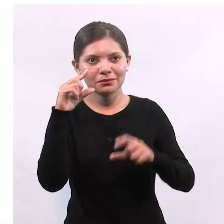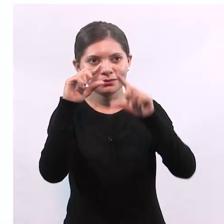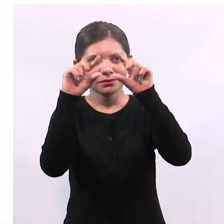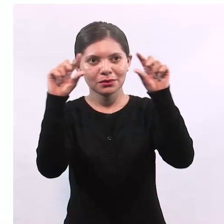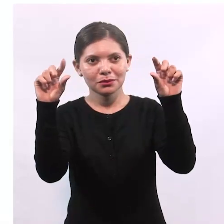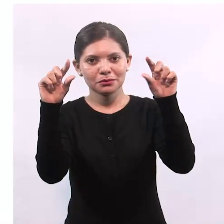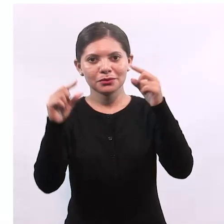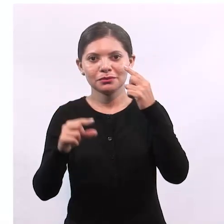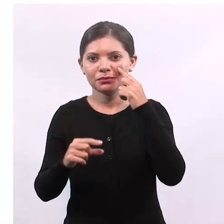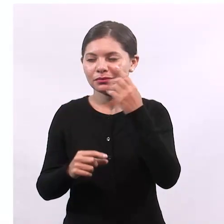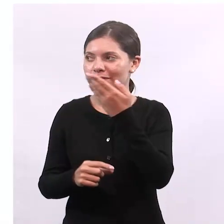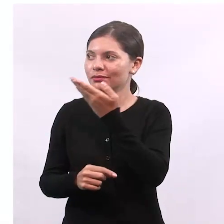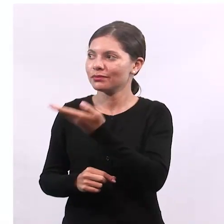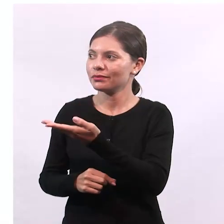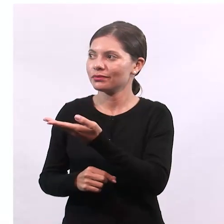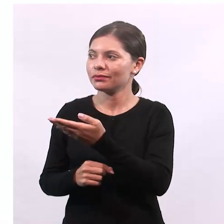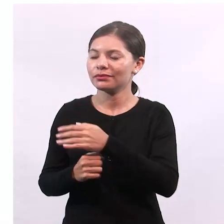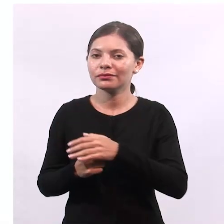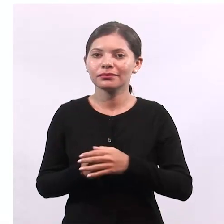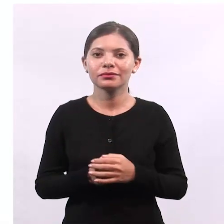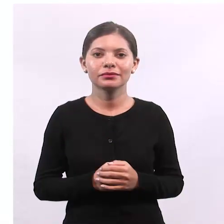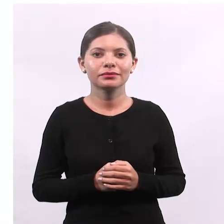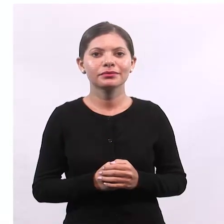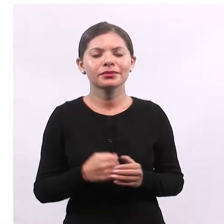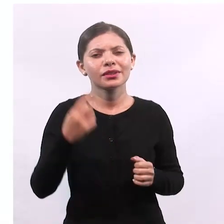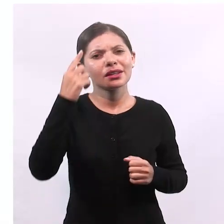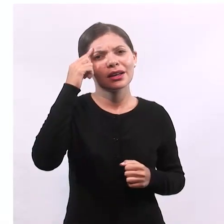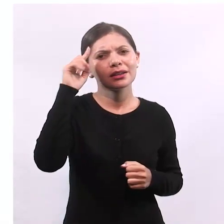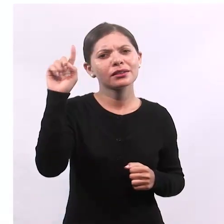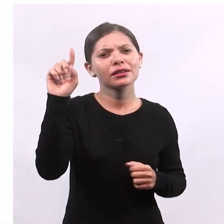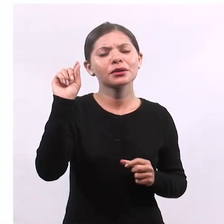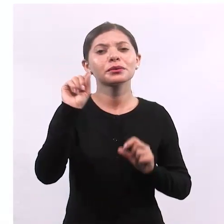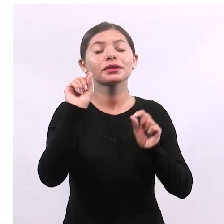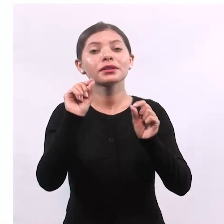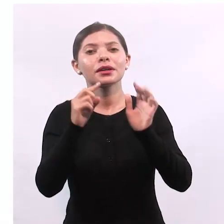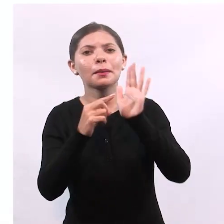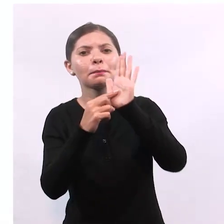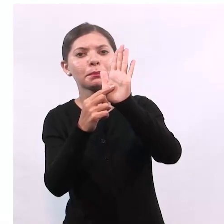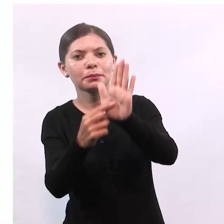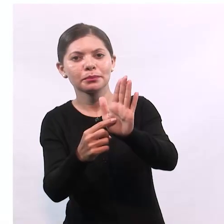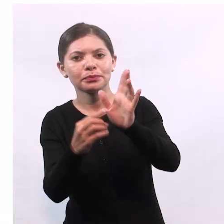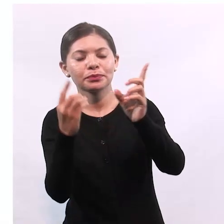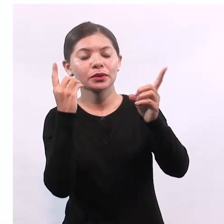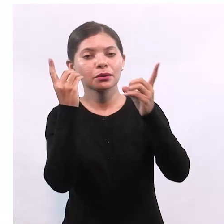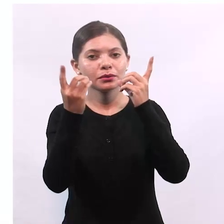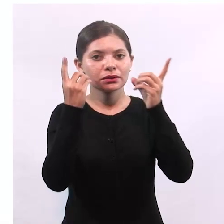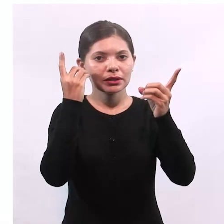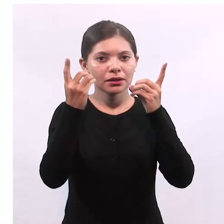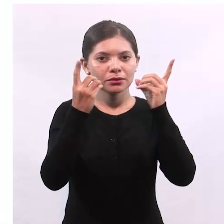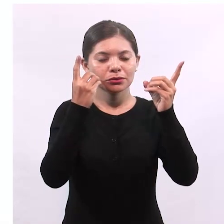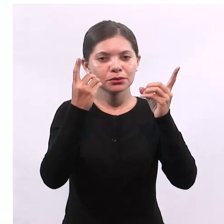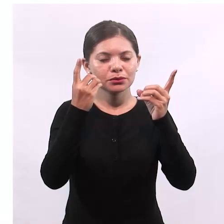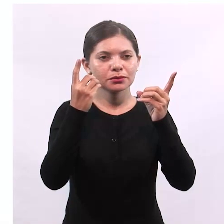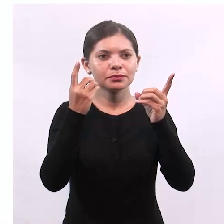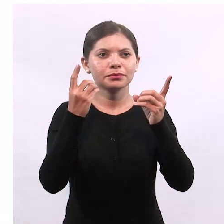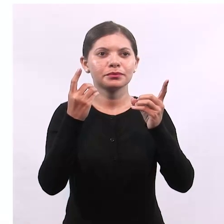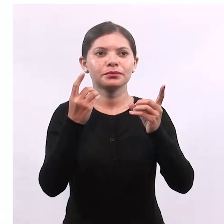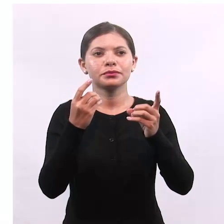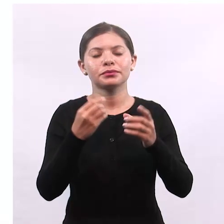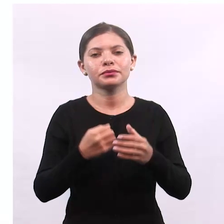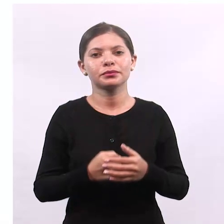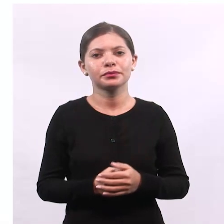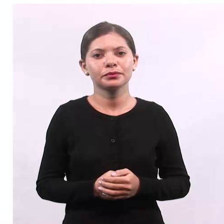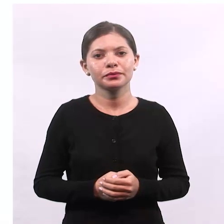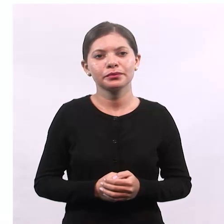cartograma no cartograma A ideia é de mostrar os dados e a sua